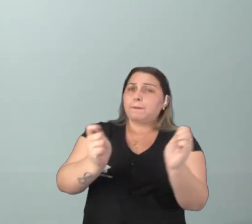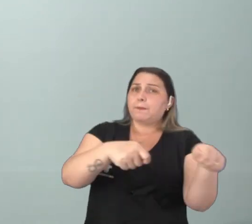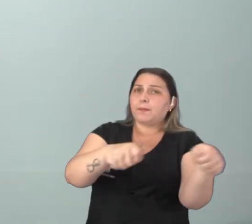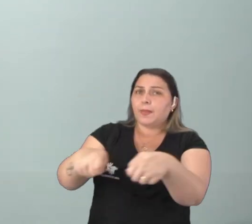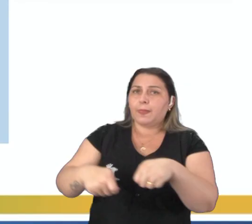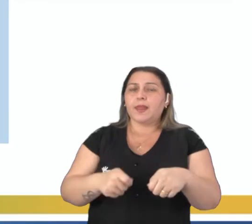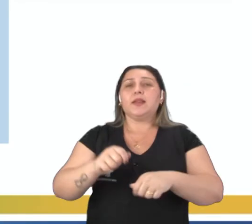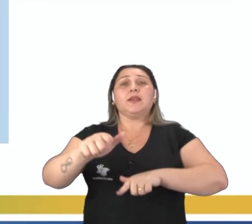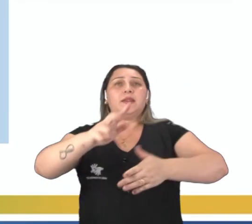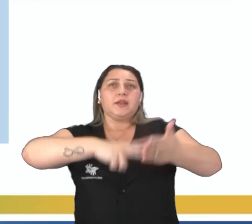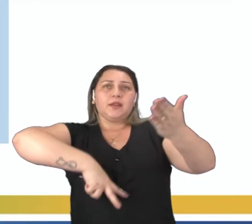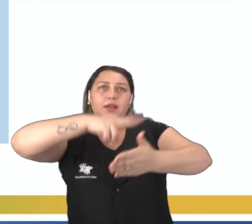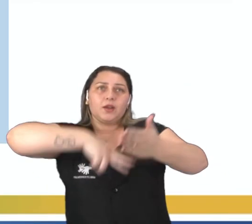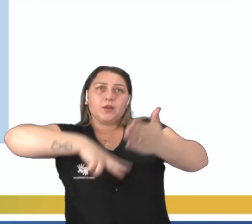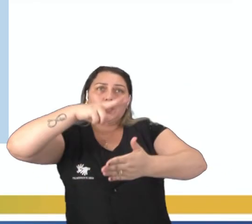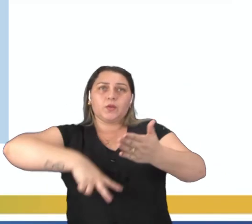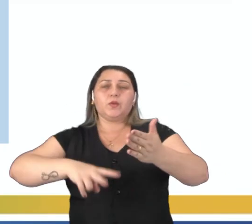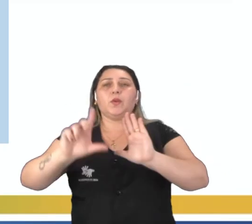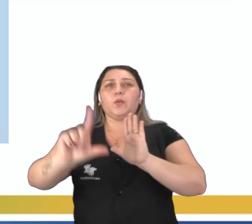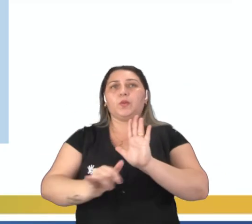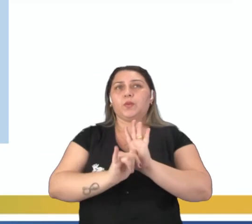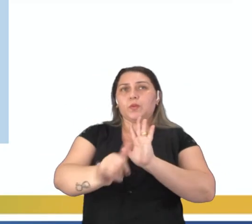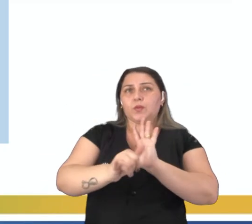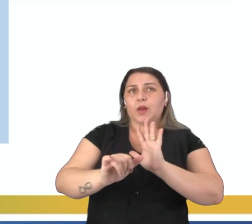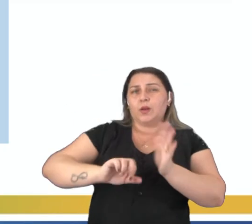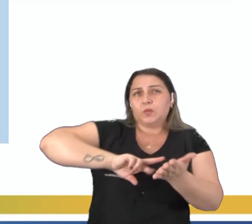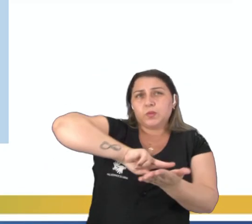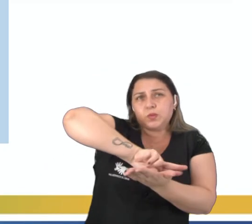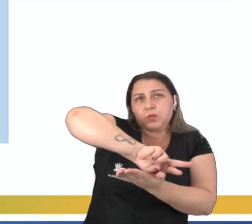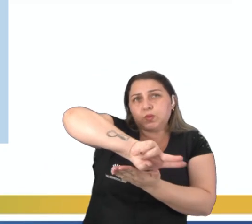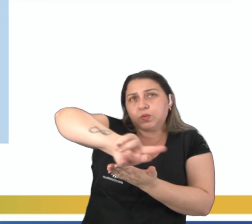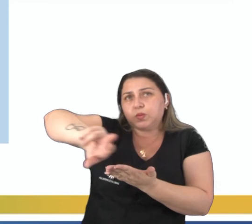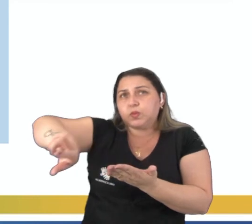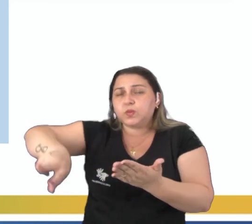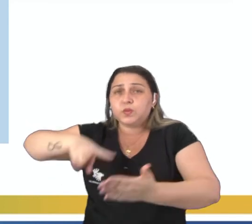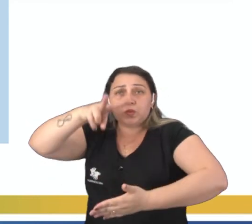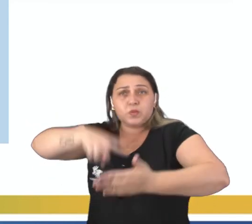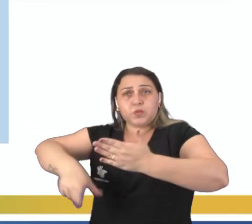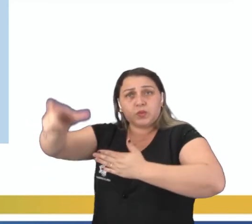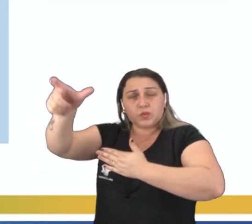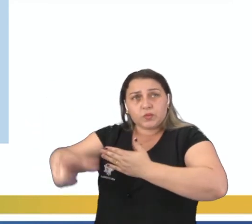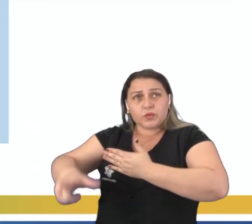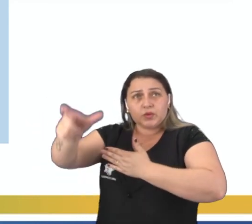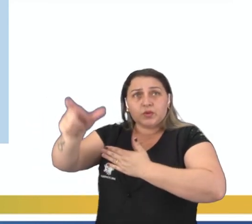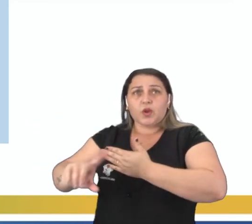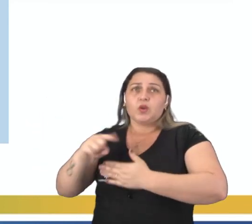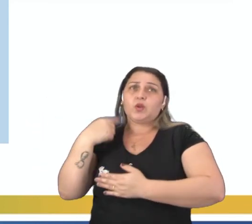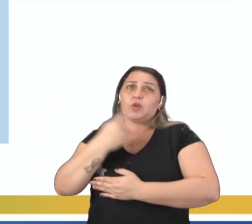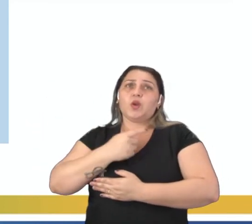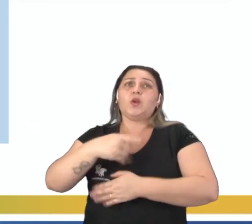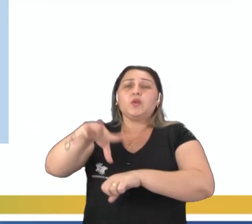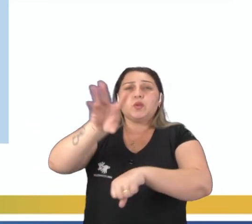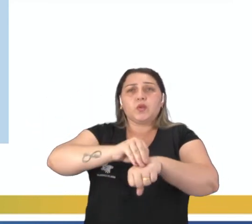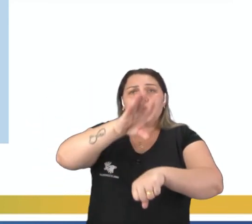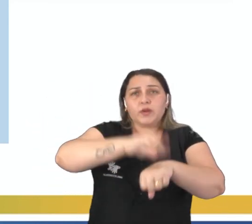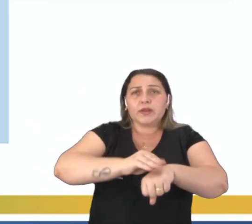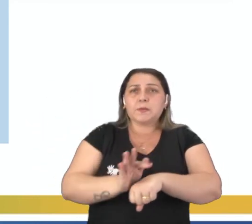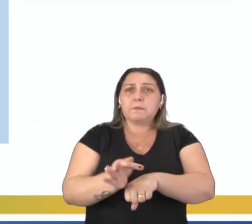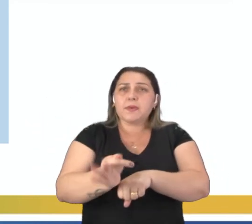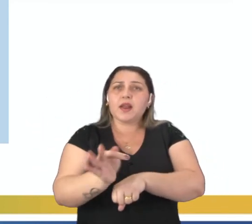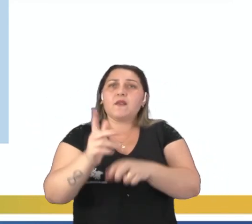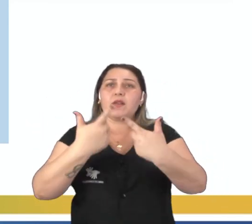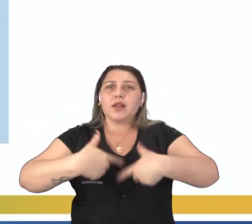as possibilidades de leitura de um microconto são inúmeras. Enquanto leitores, acionamos nossos conhecimentos